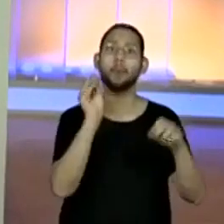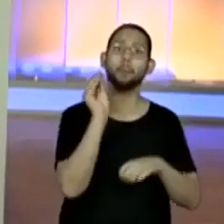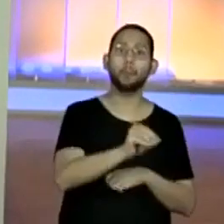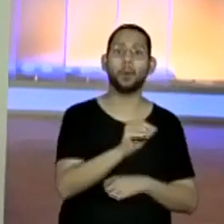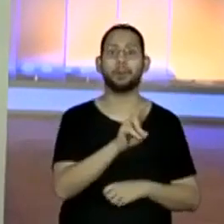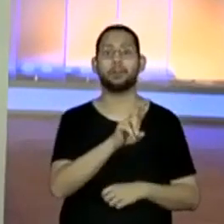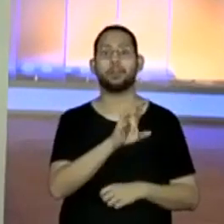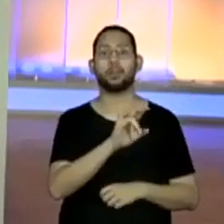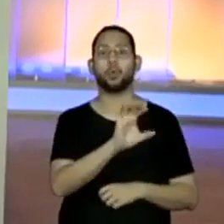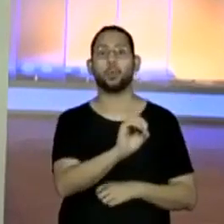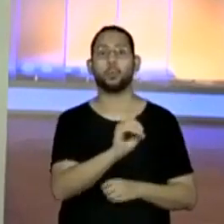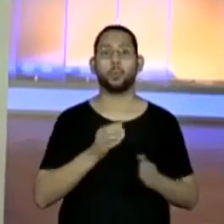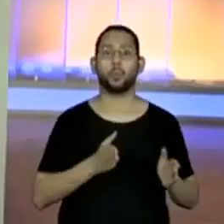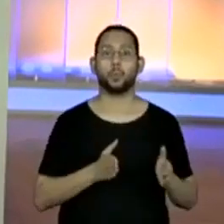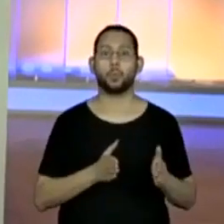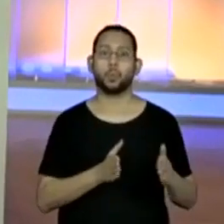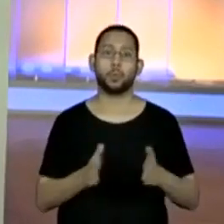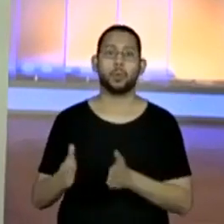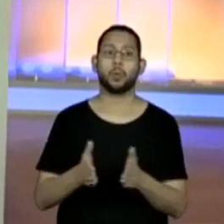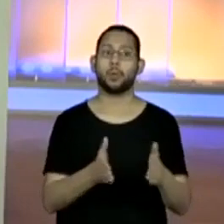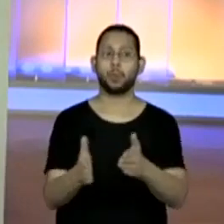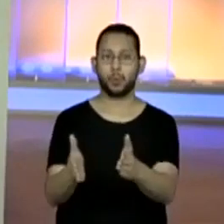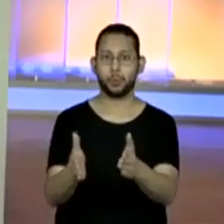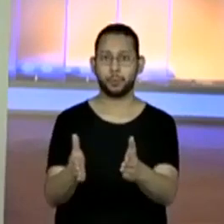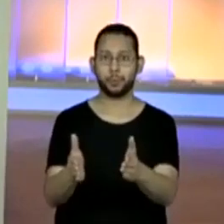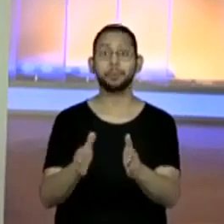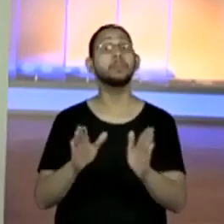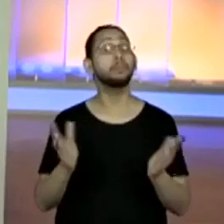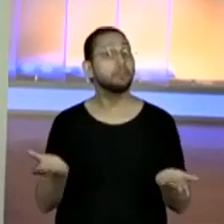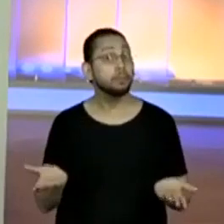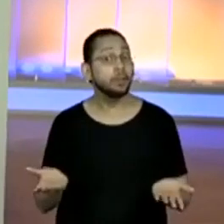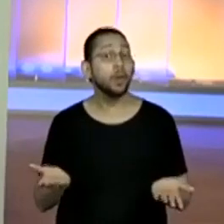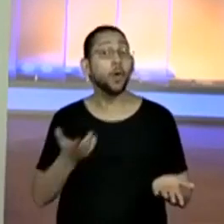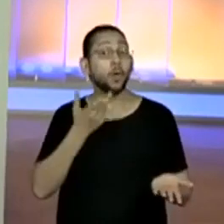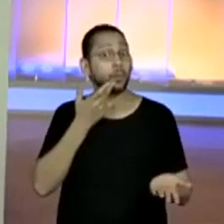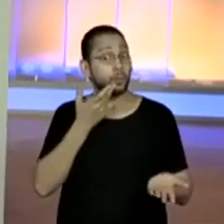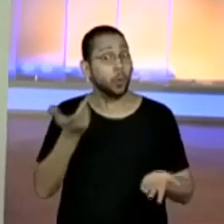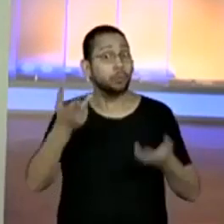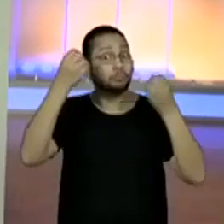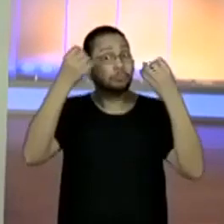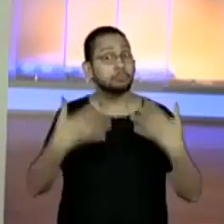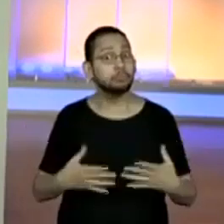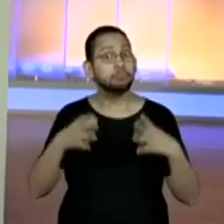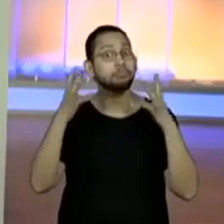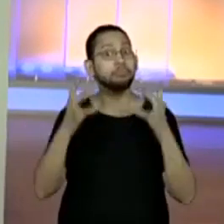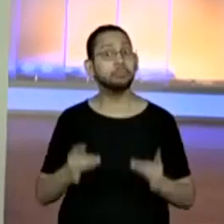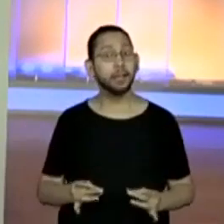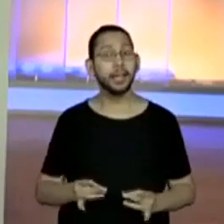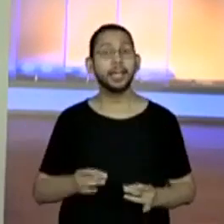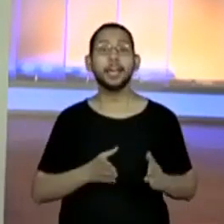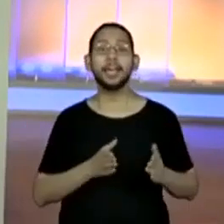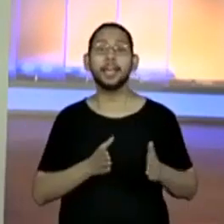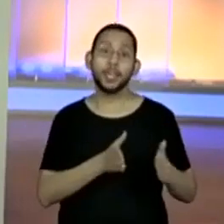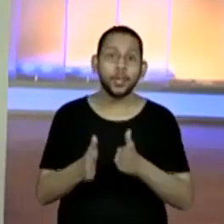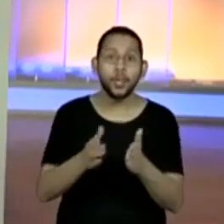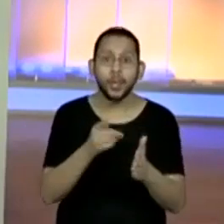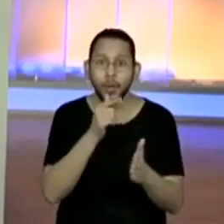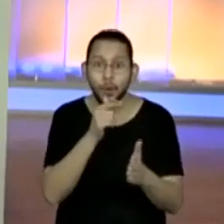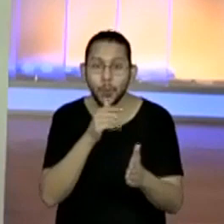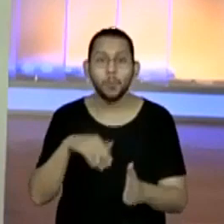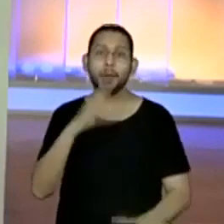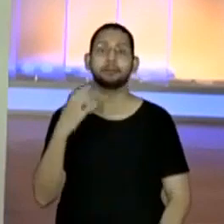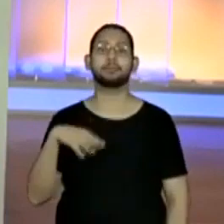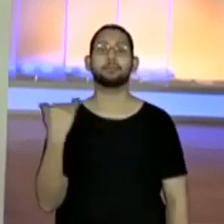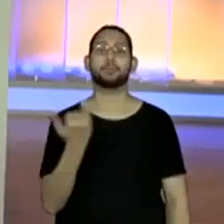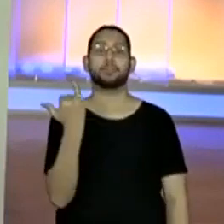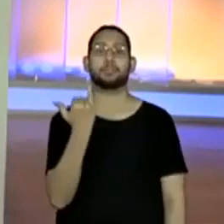título da aula. Estamos falando de rio e para falar de rio, vou falar do rio importante do estado de São Paulo, o Rio Tietê. Muito bem,